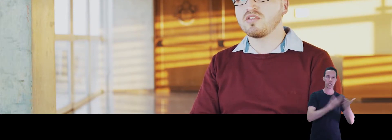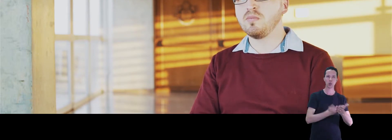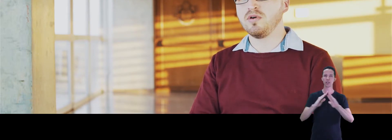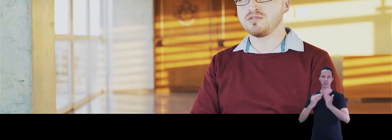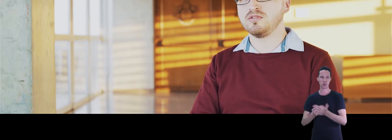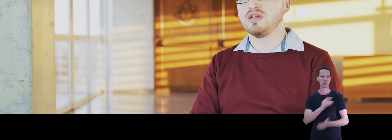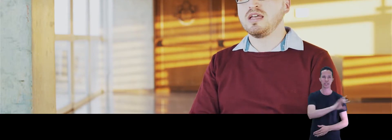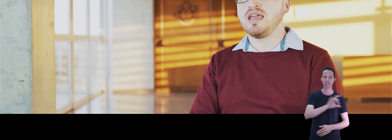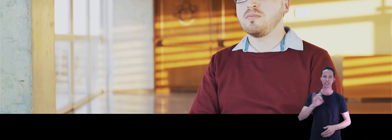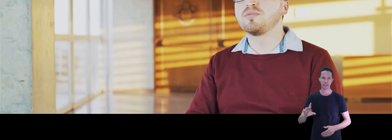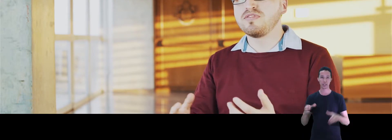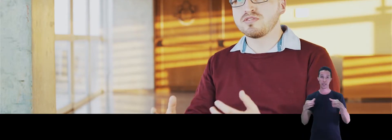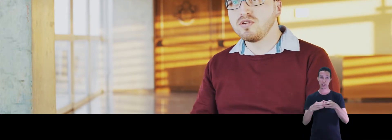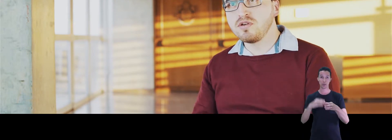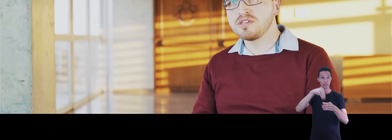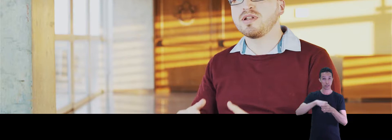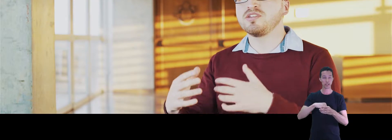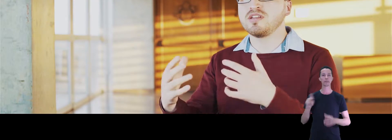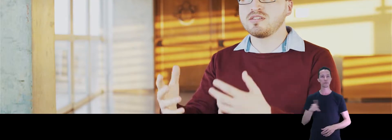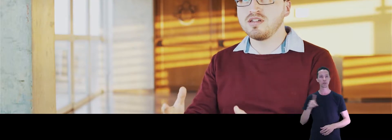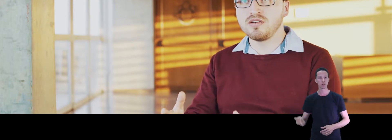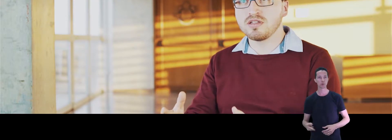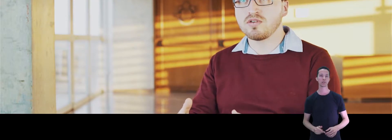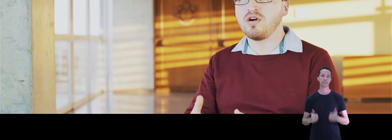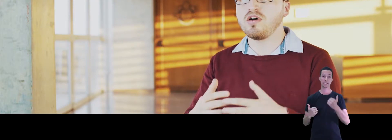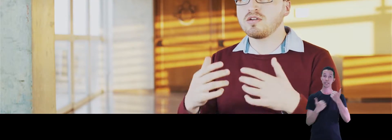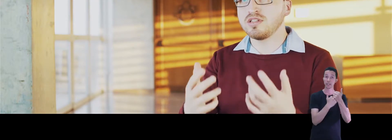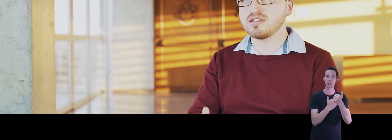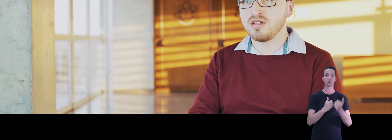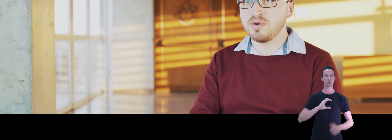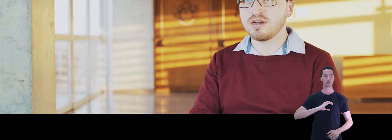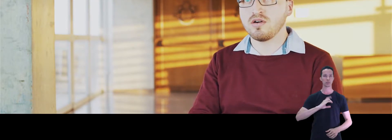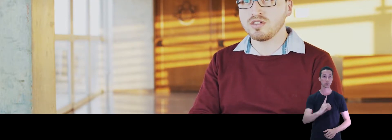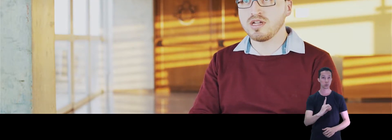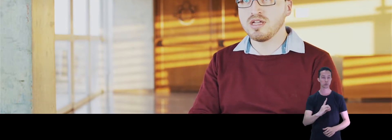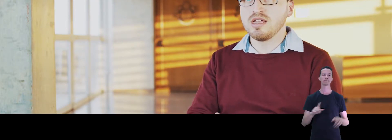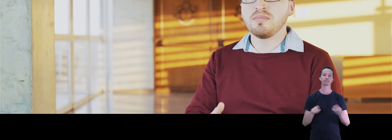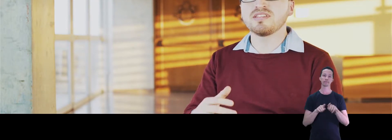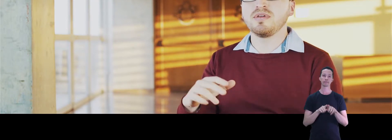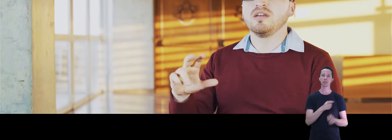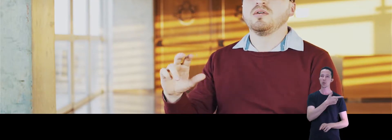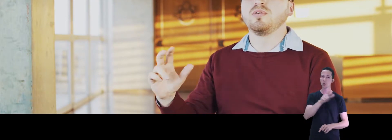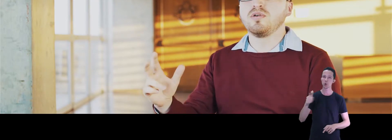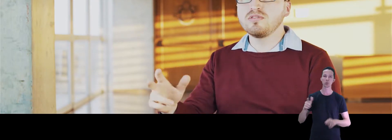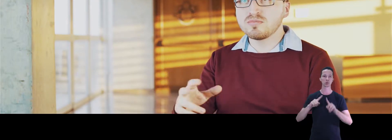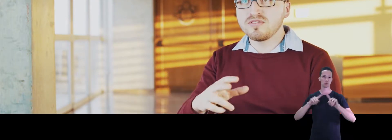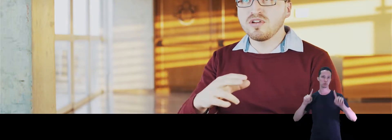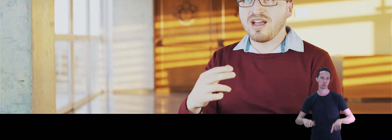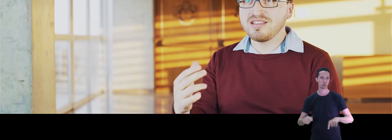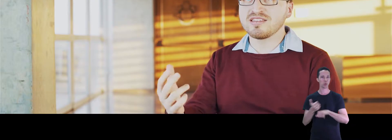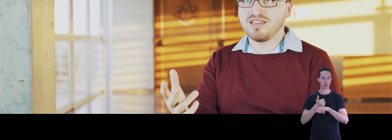ele era composto por professores, pela direção da escola, coordenação pedagógica, mas também por